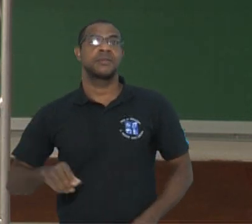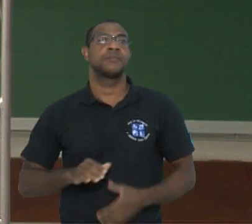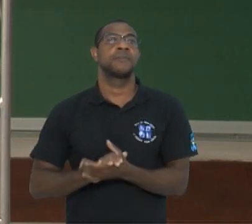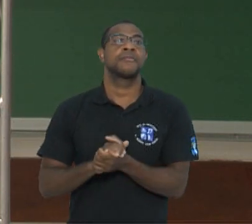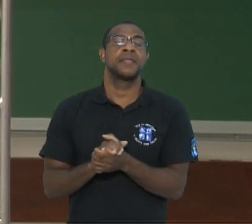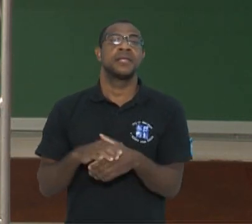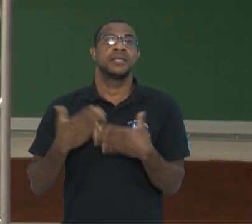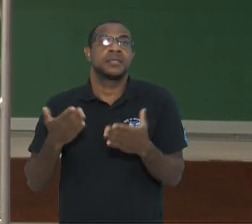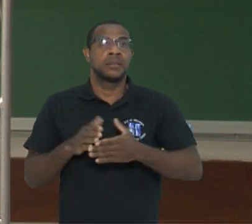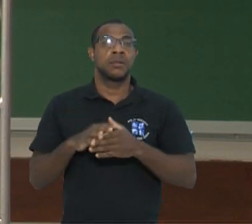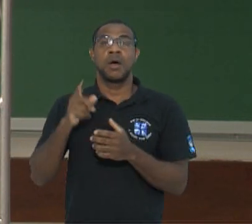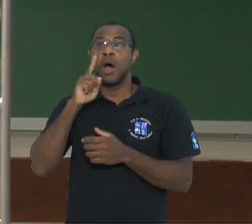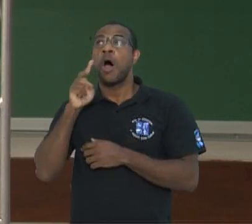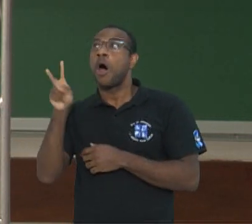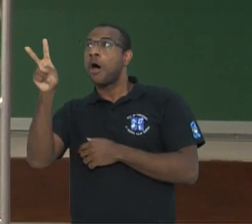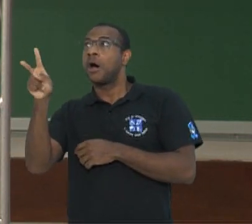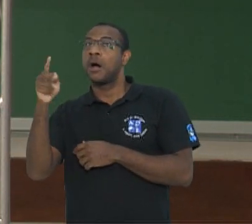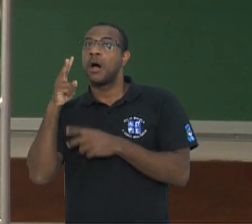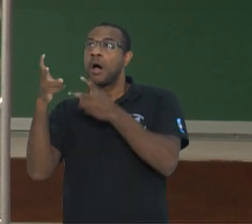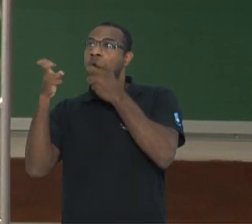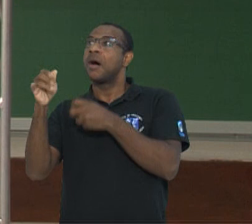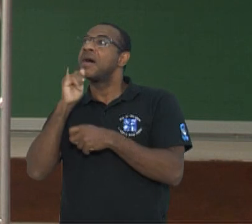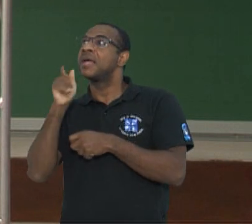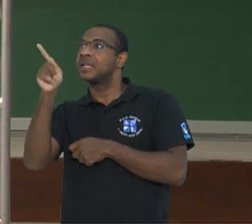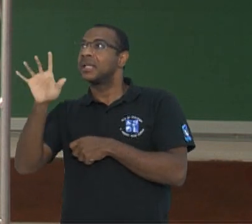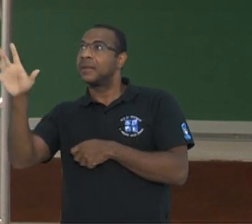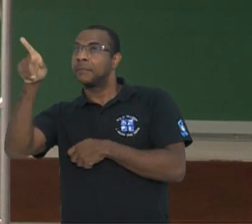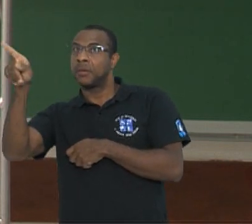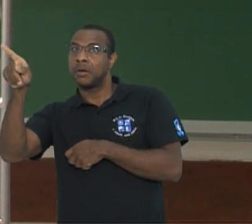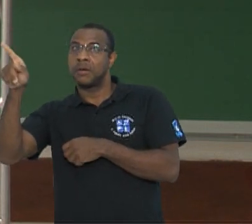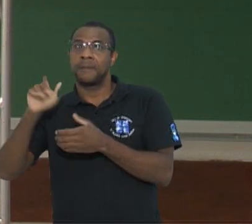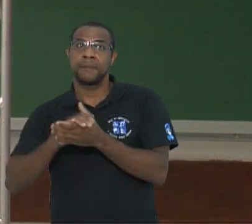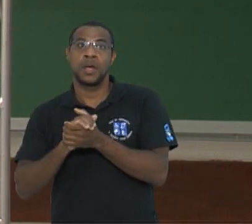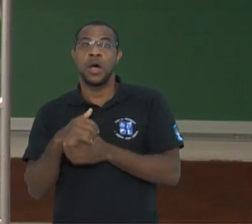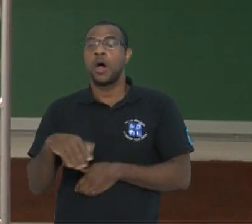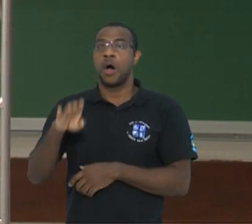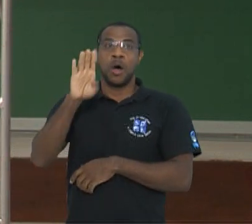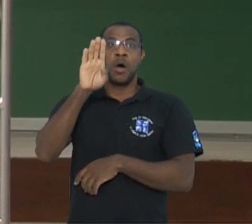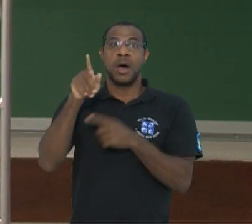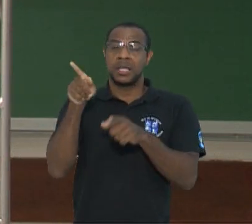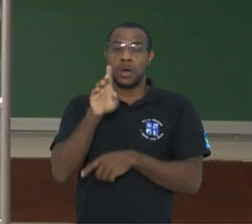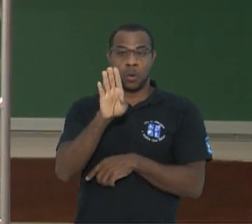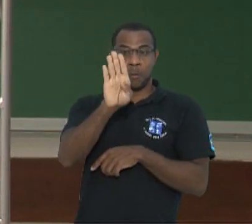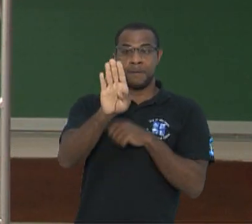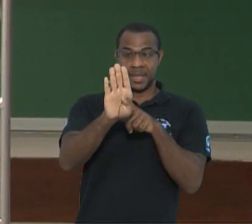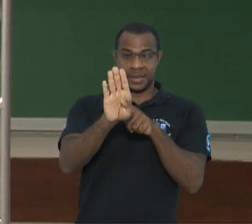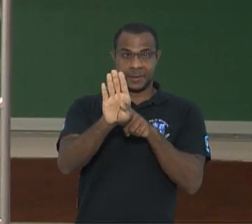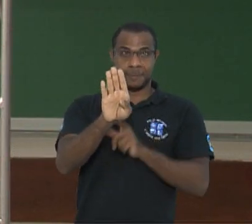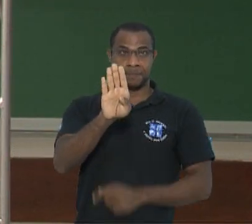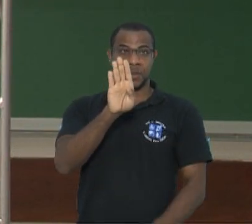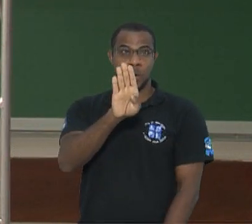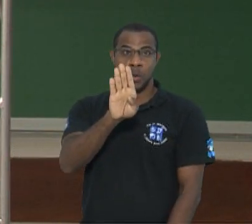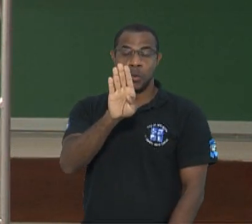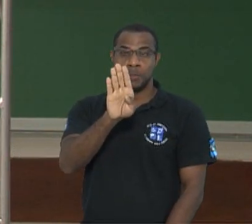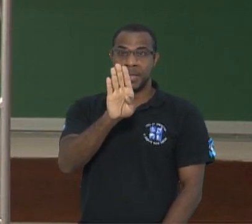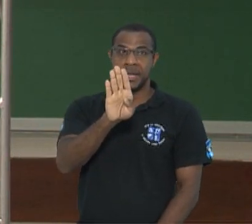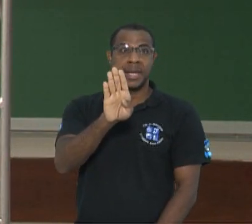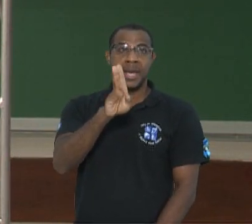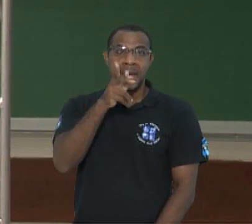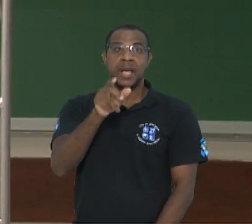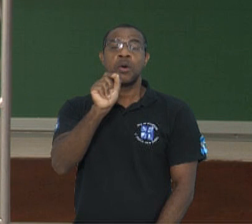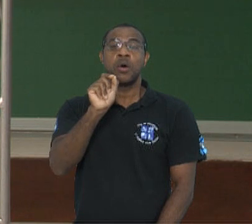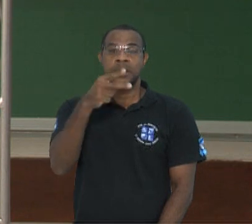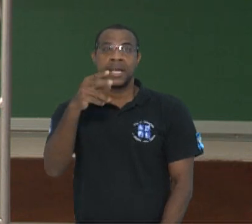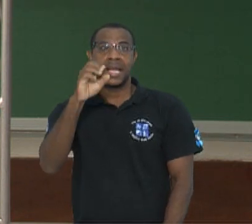a ax mais b. Então, aqui o b vai ser zero. O que é b? É aquele termo independente da equação de